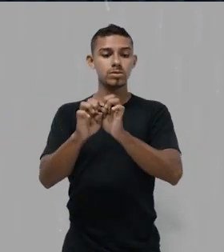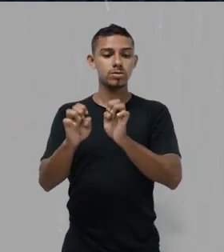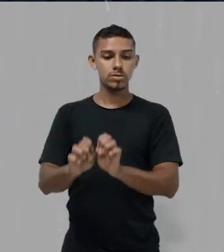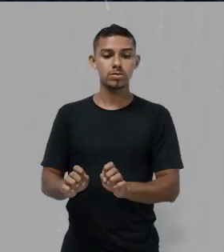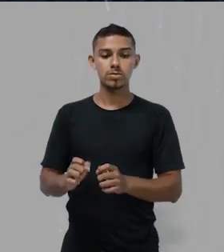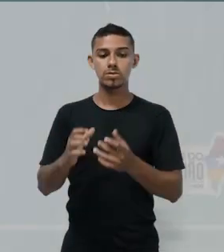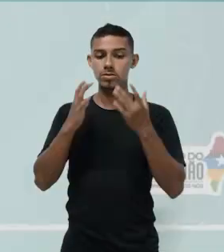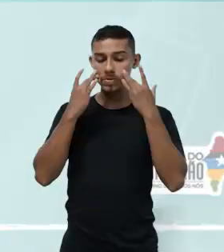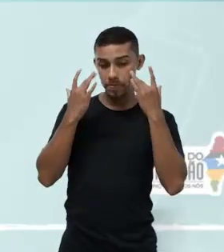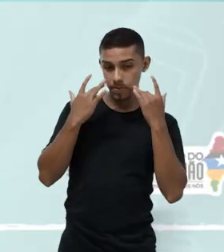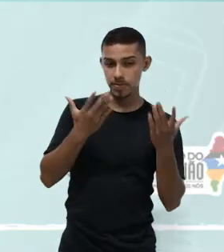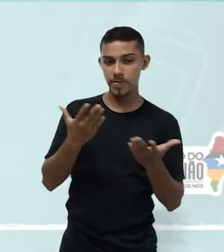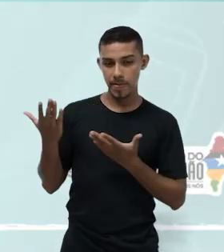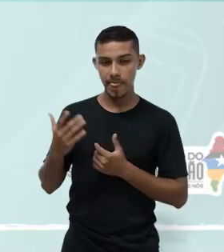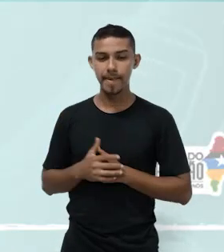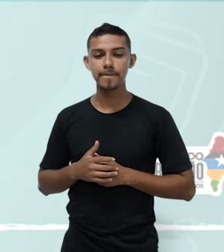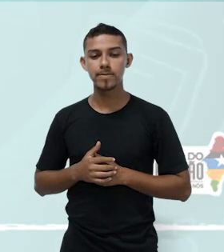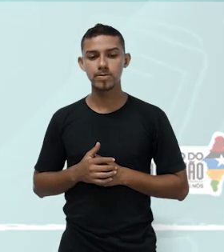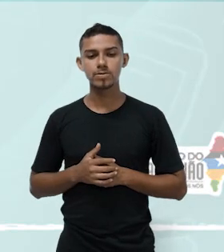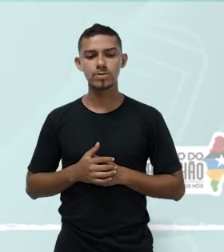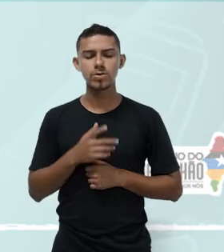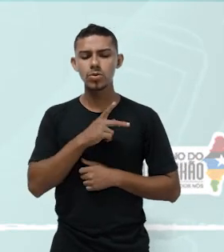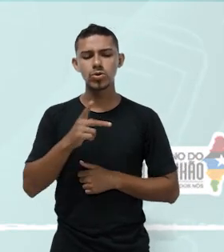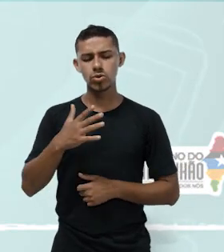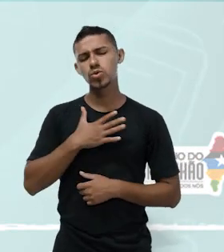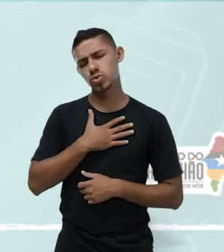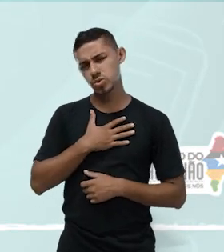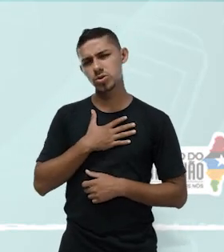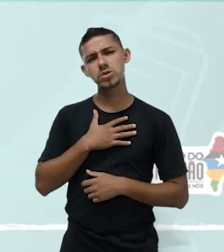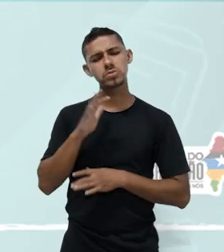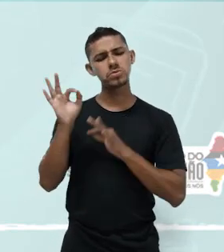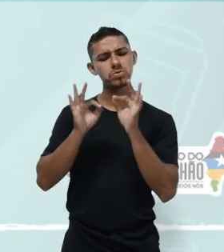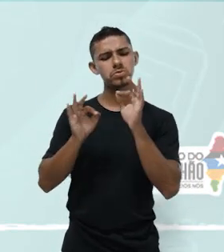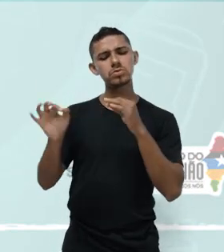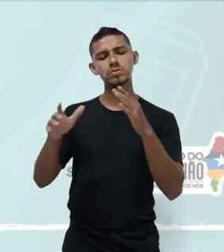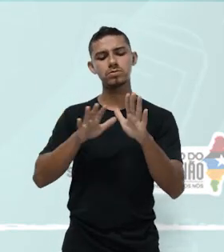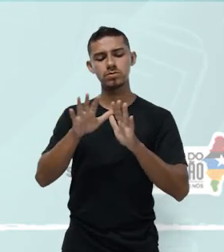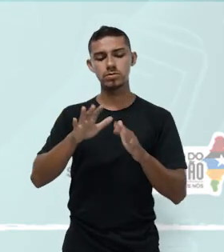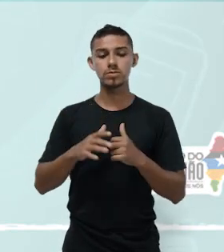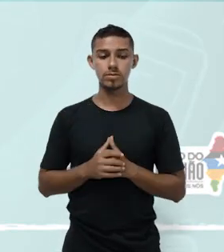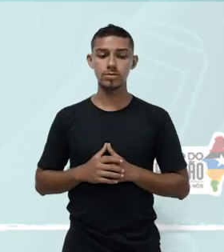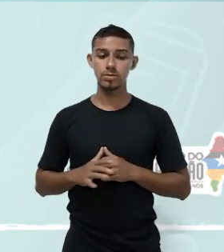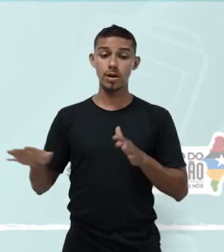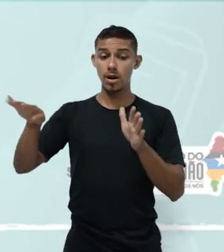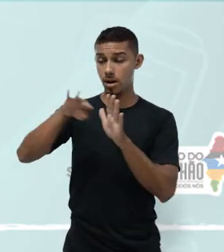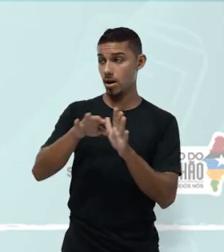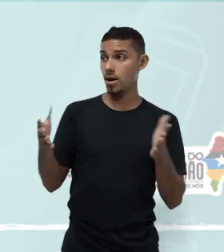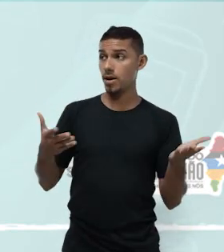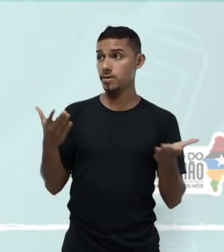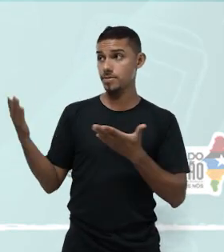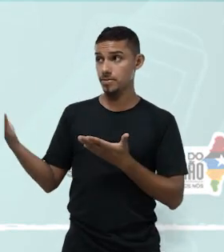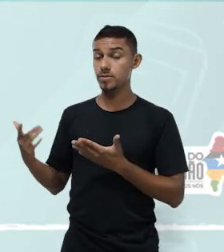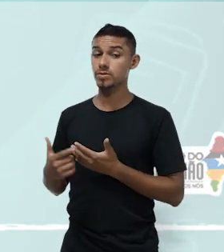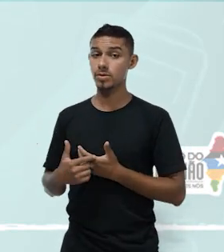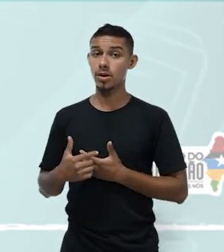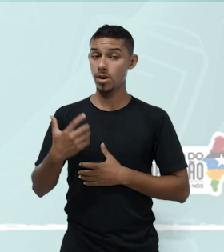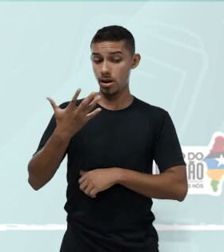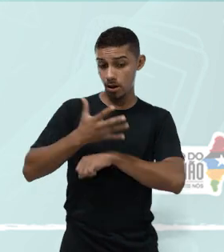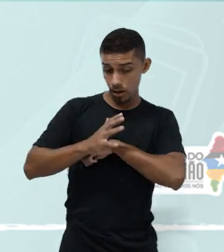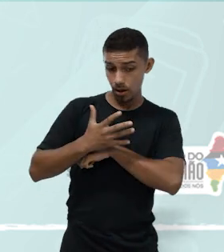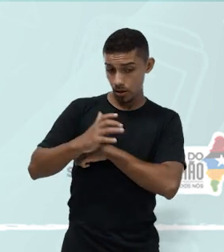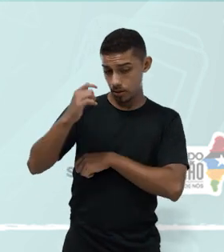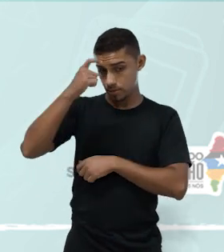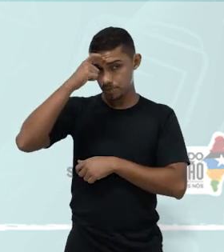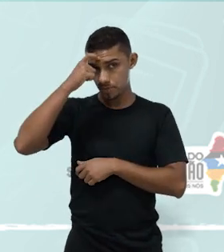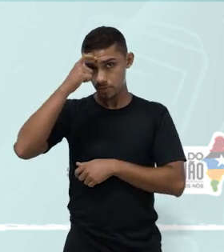ó. Professor, eu gostei das formas, eu não entendi o que que é, mas gostei. Então, a gente já está chegando num ponto onde o meu exercício